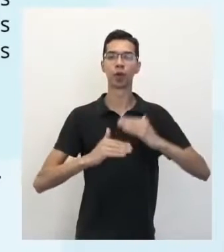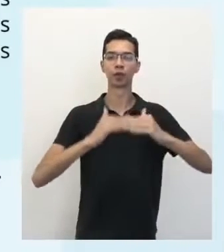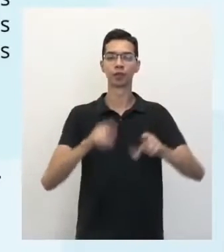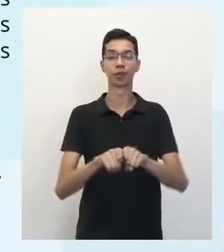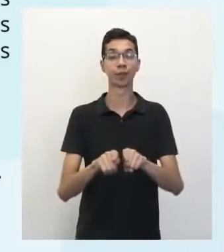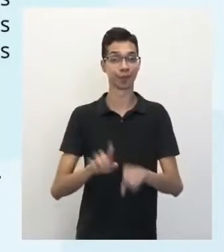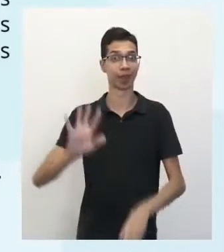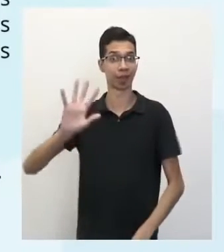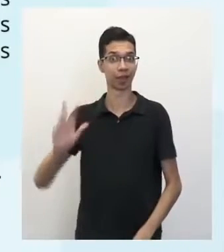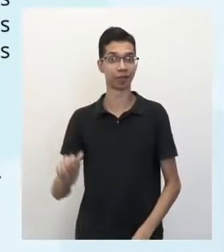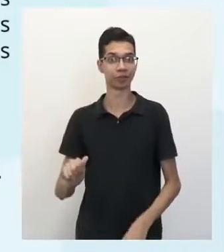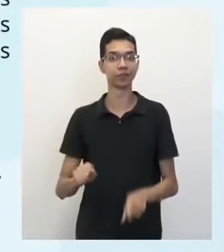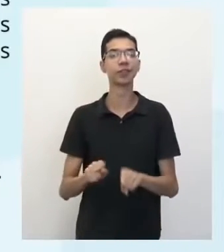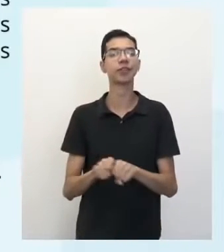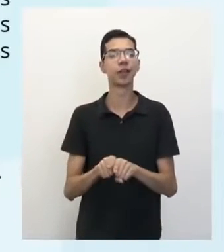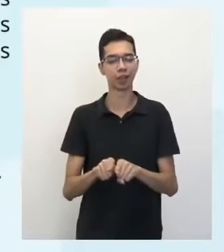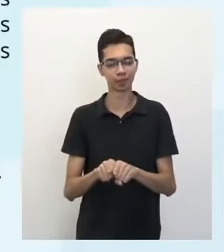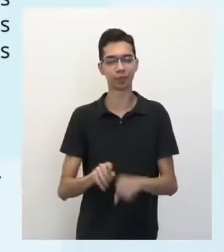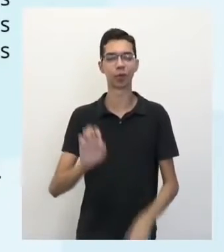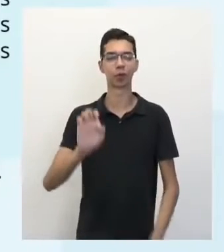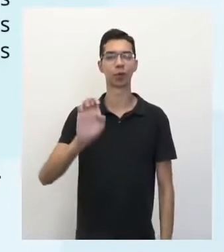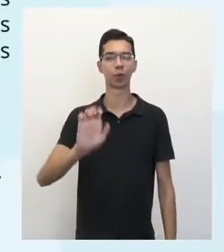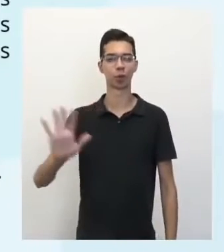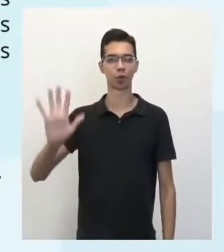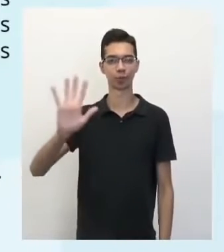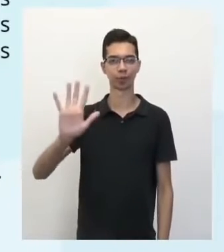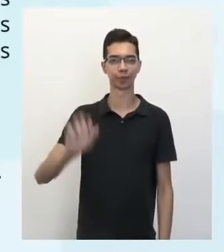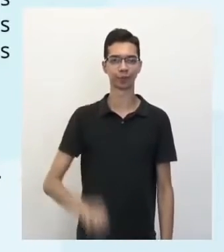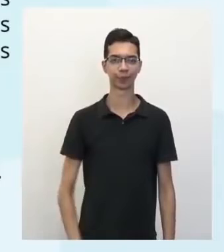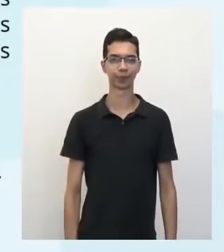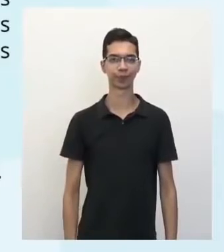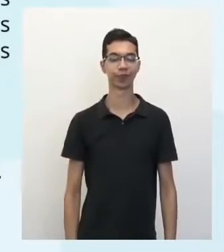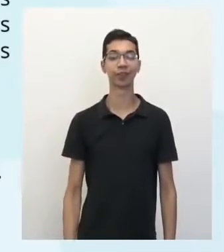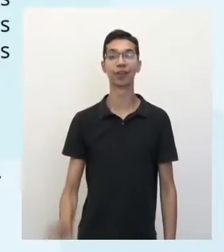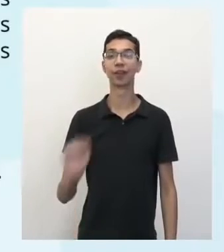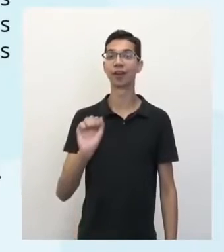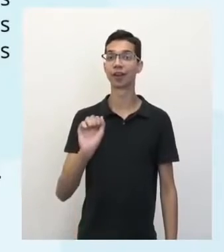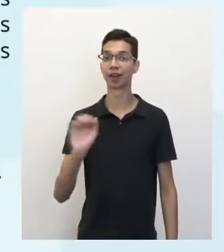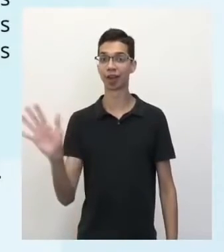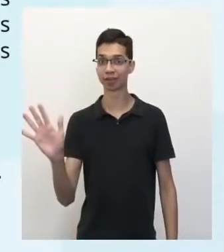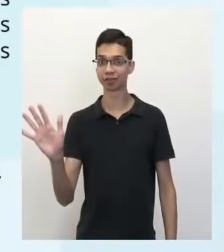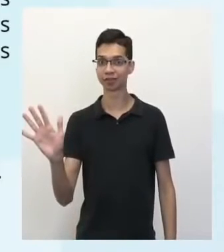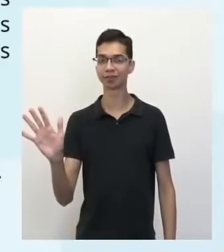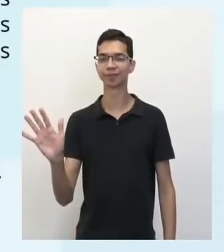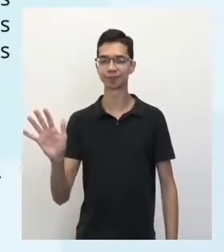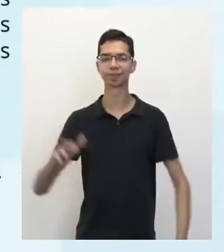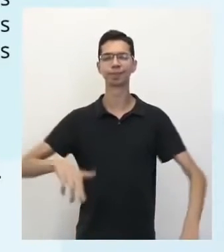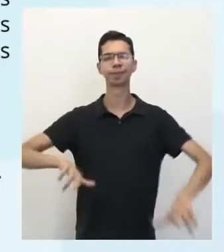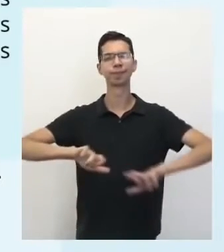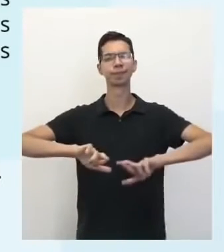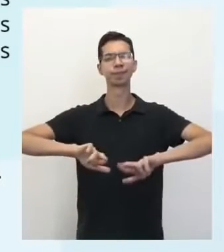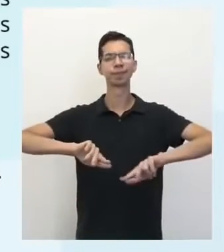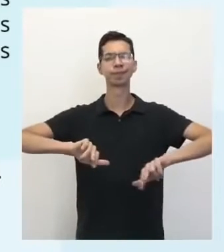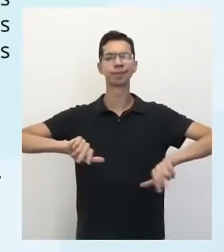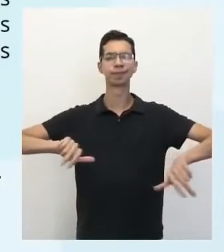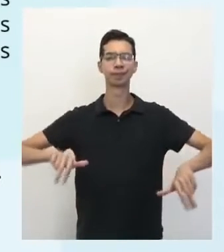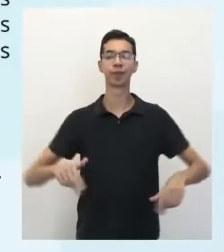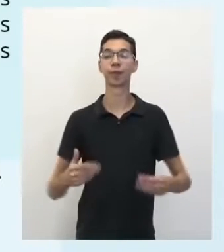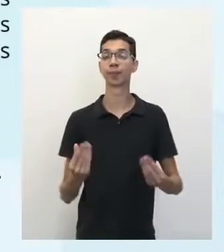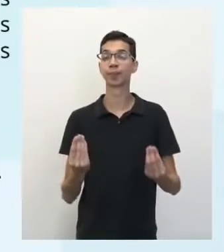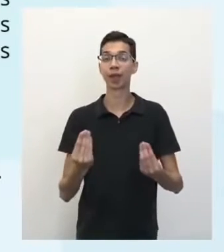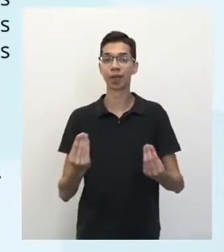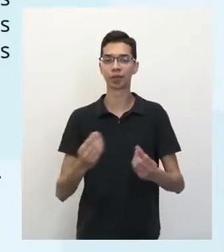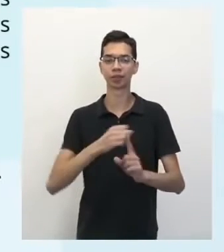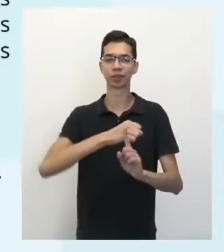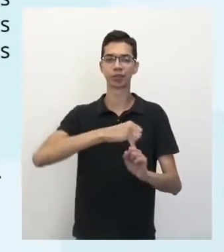africanos, europeus, asiáticos, entre outros, para a formação da